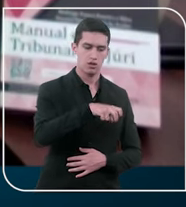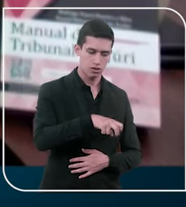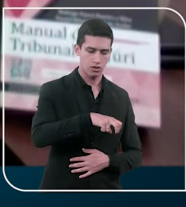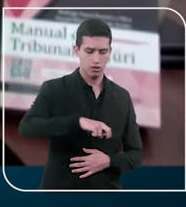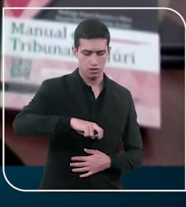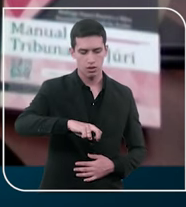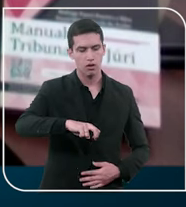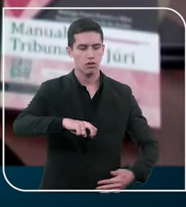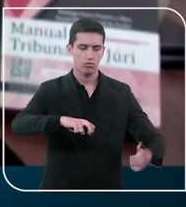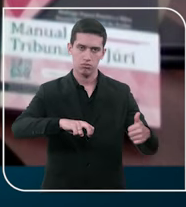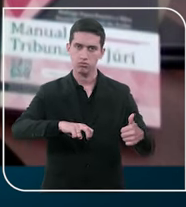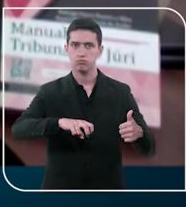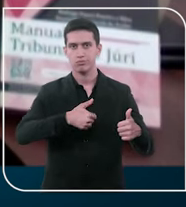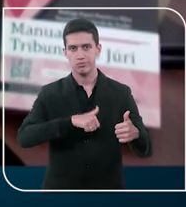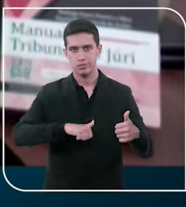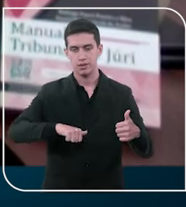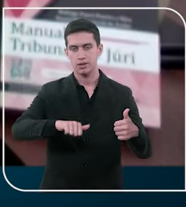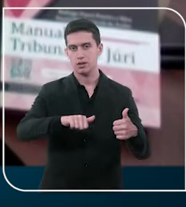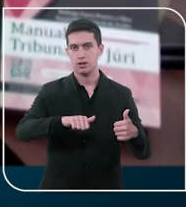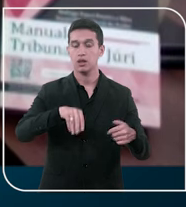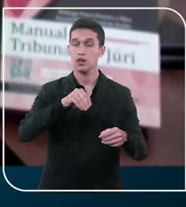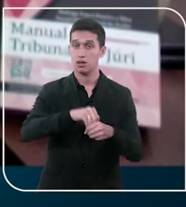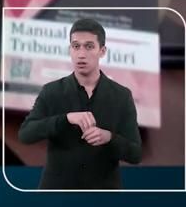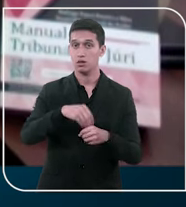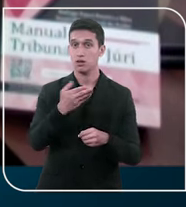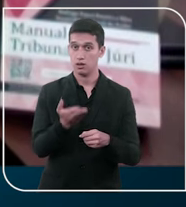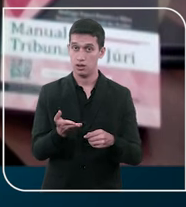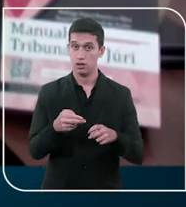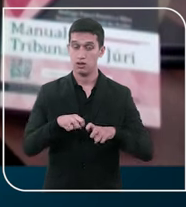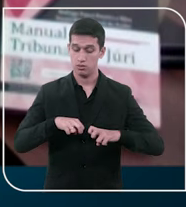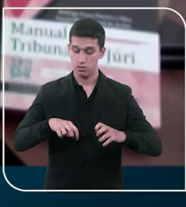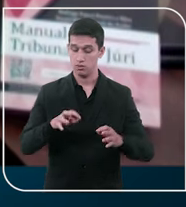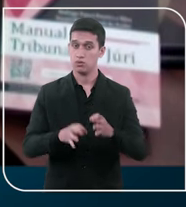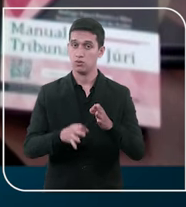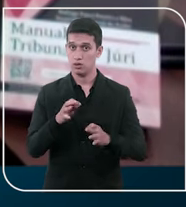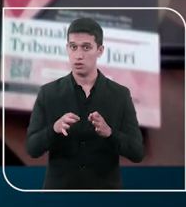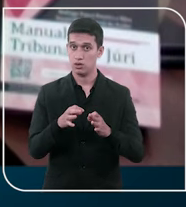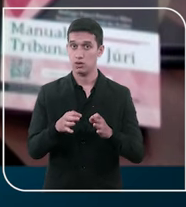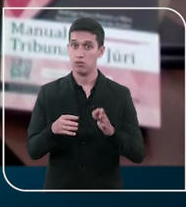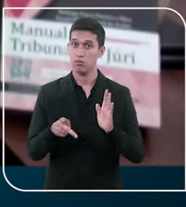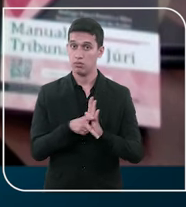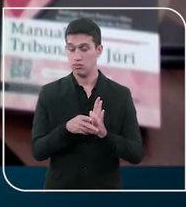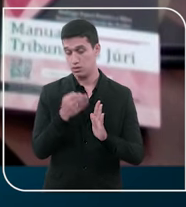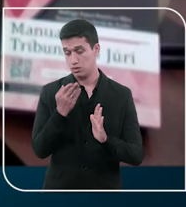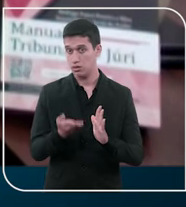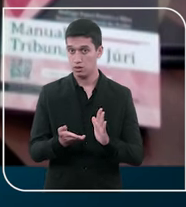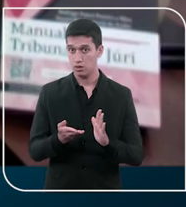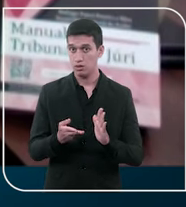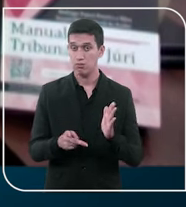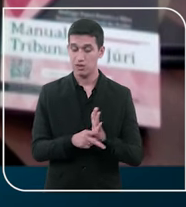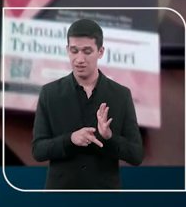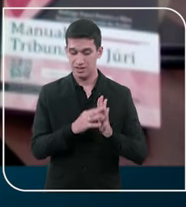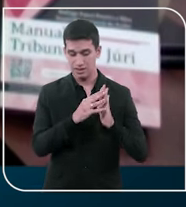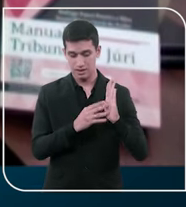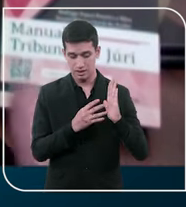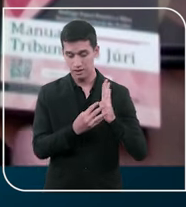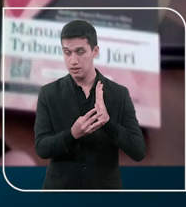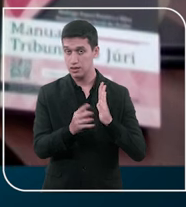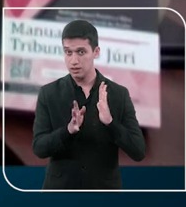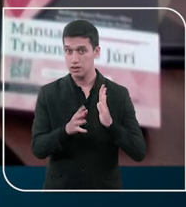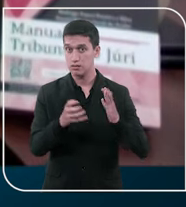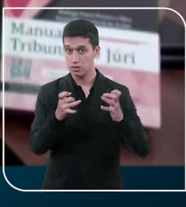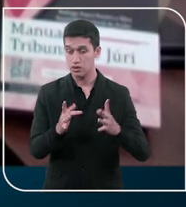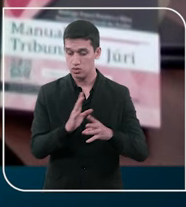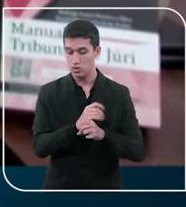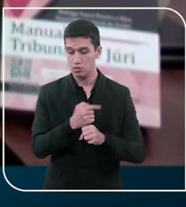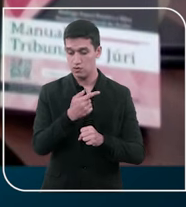para fazer parte do julgamento. Dentro desta sessão, ou seja, no julgamento propriamente dito, desta